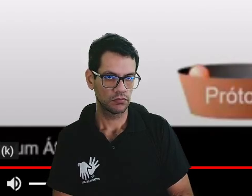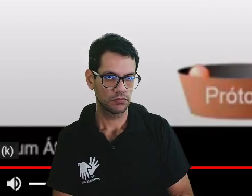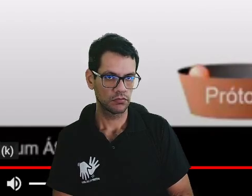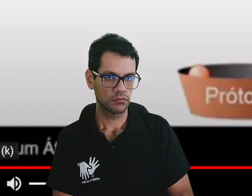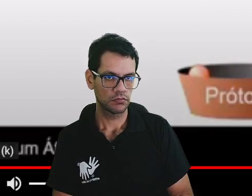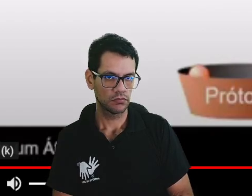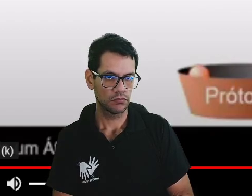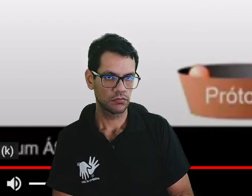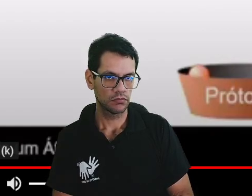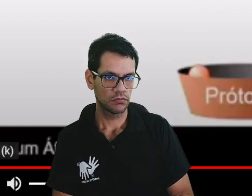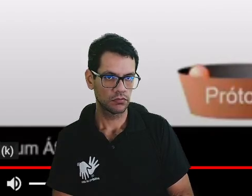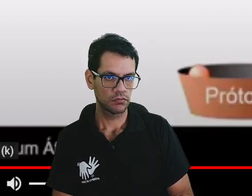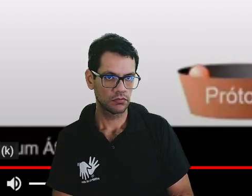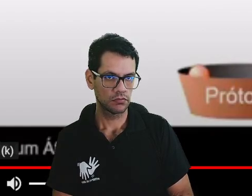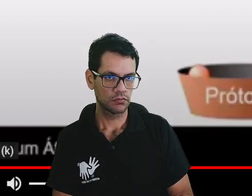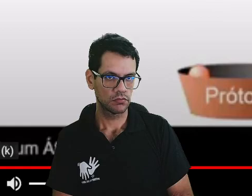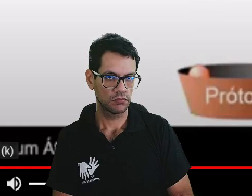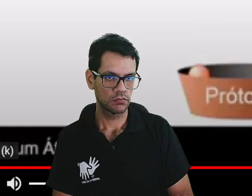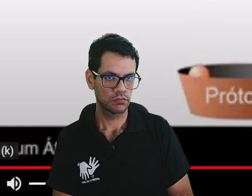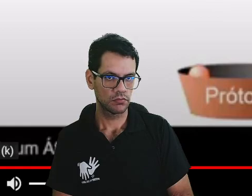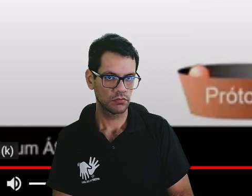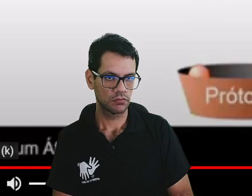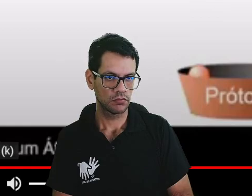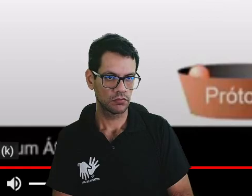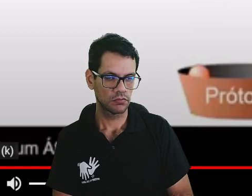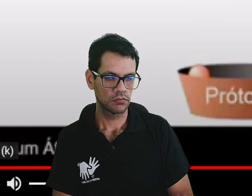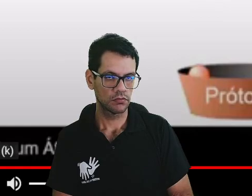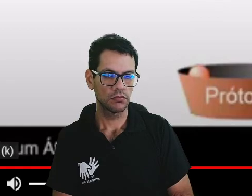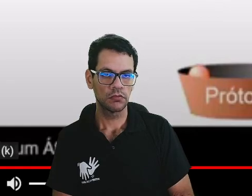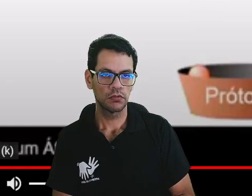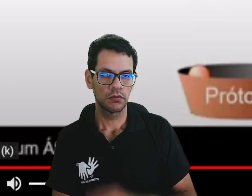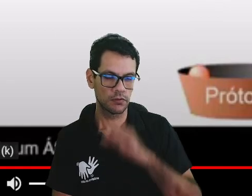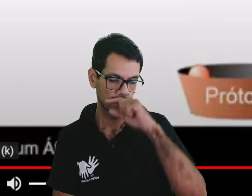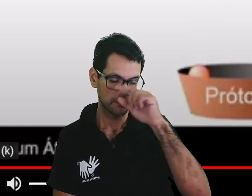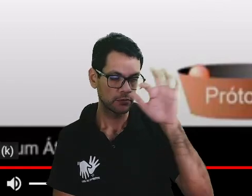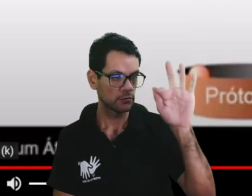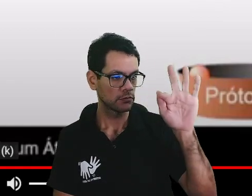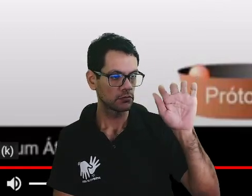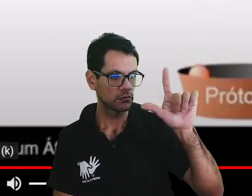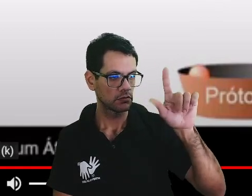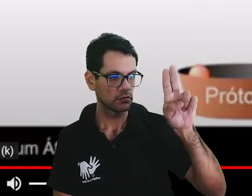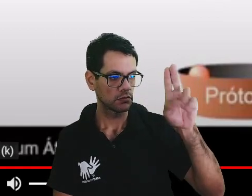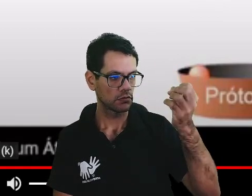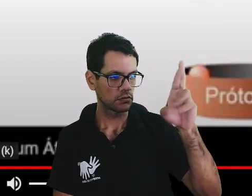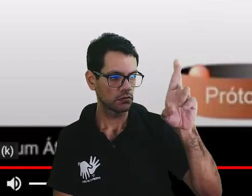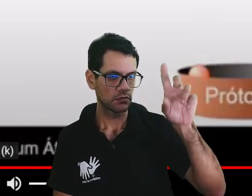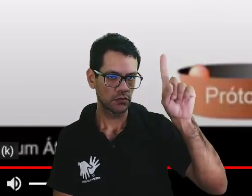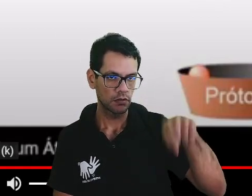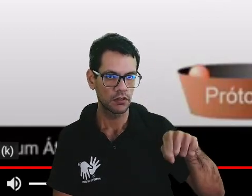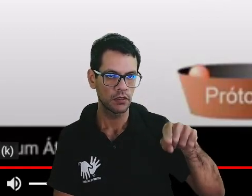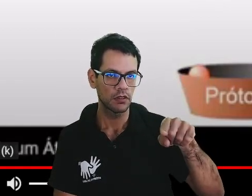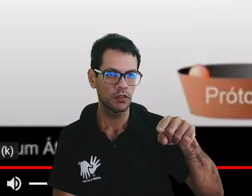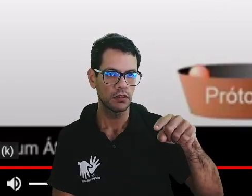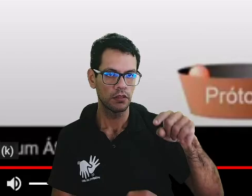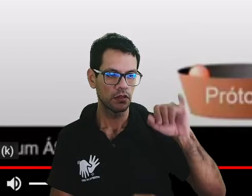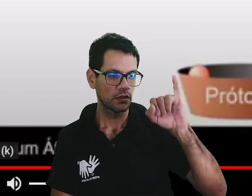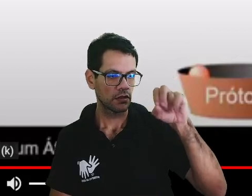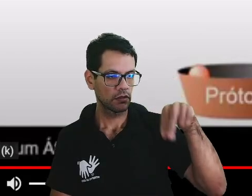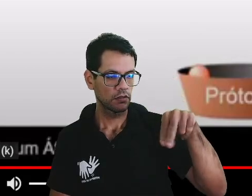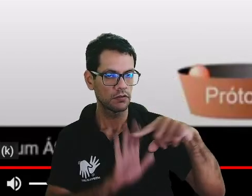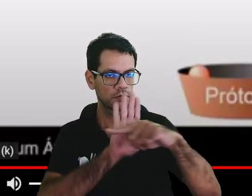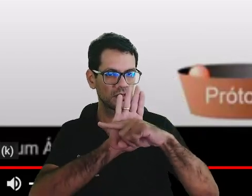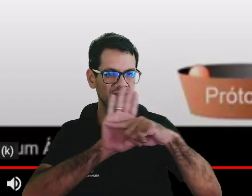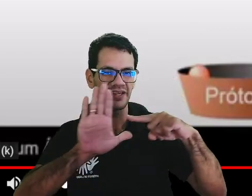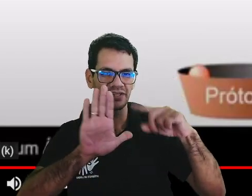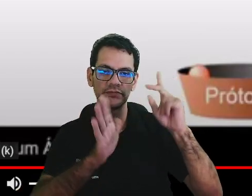ânion, que é um íon negativo. Olha lá. O que acontece com o ânion? Era para